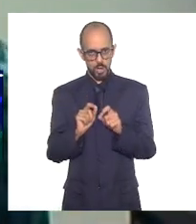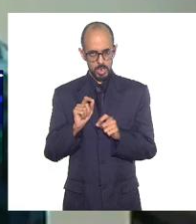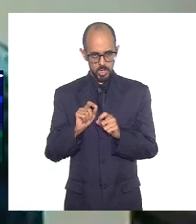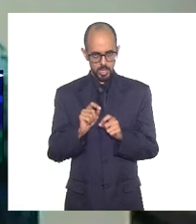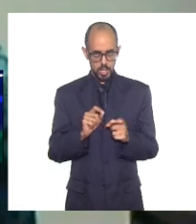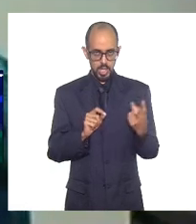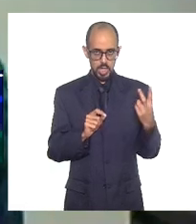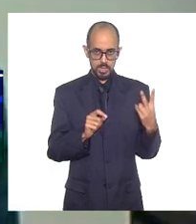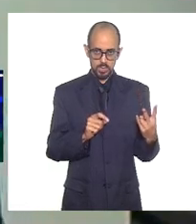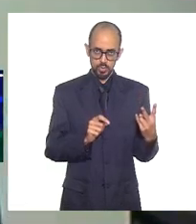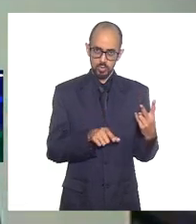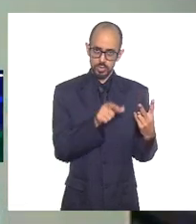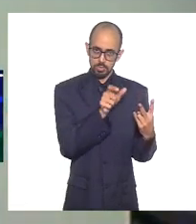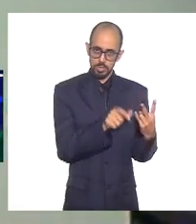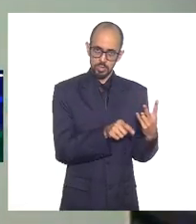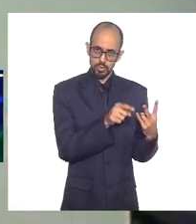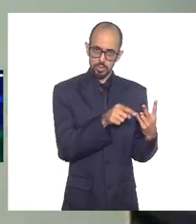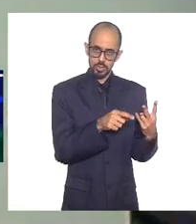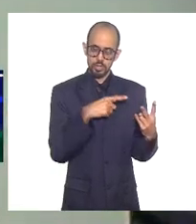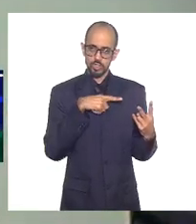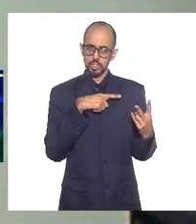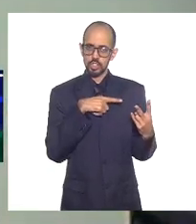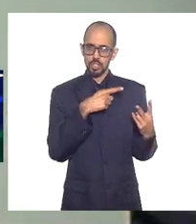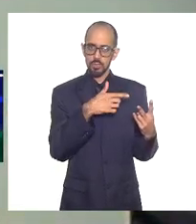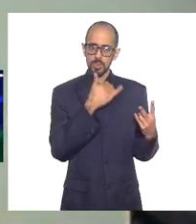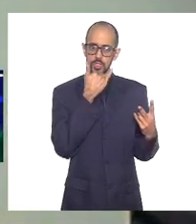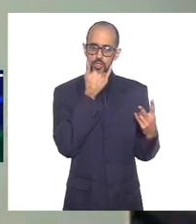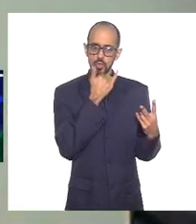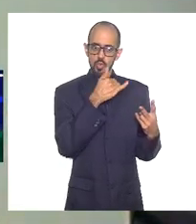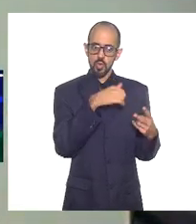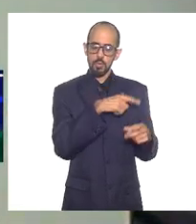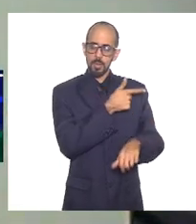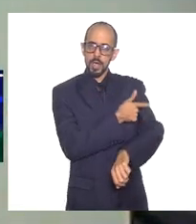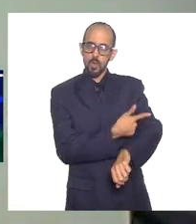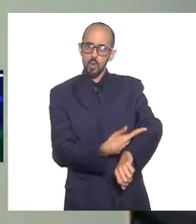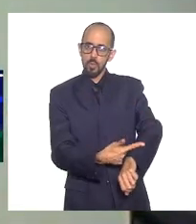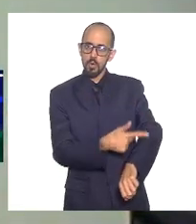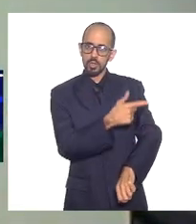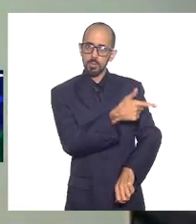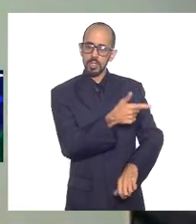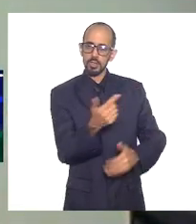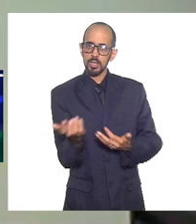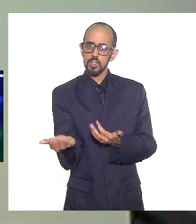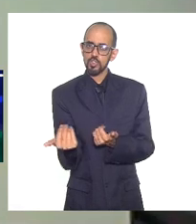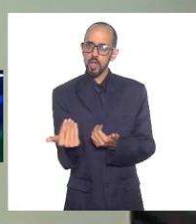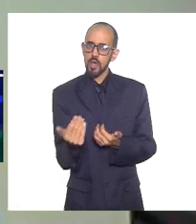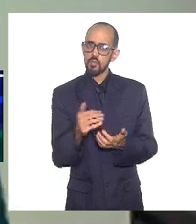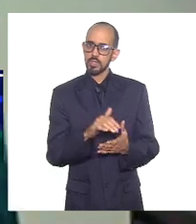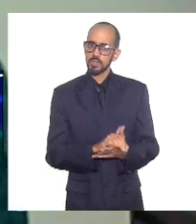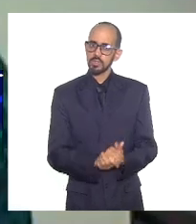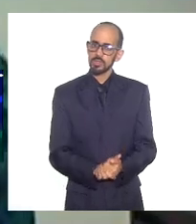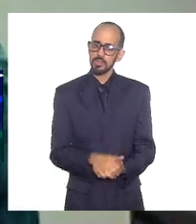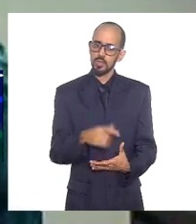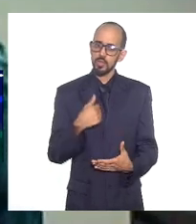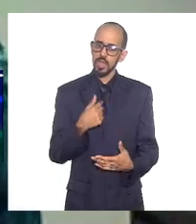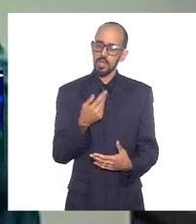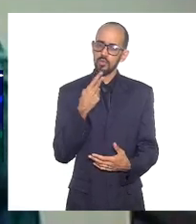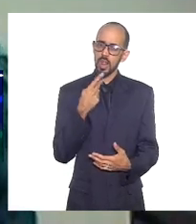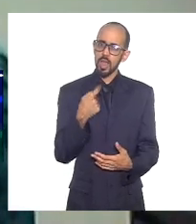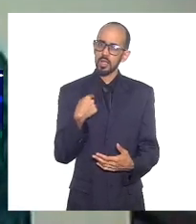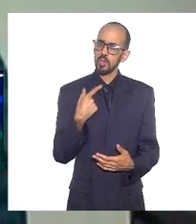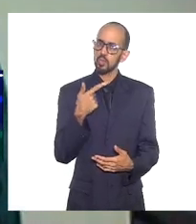duas pessoas, uma desculpa para o comportamento daqueles jovens. E eu quero dizer que eu não tenho a